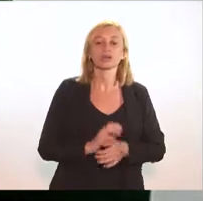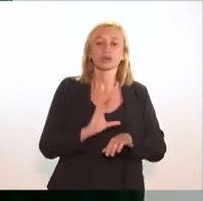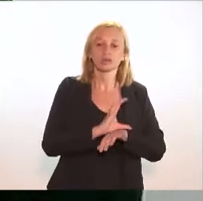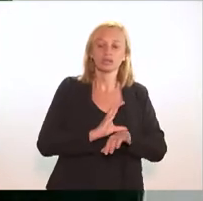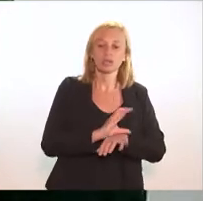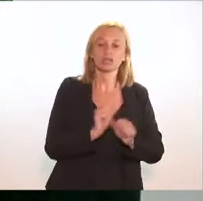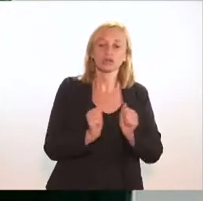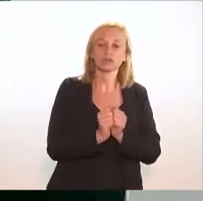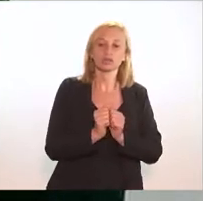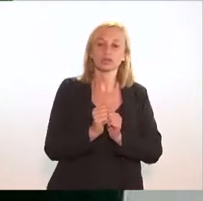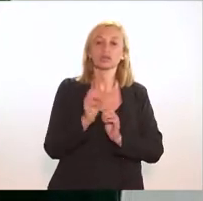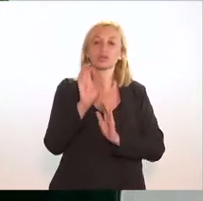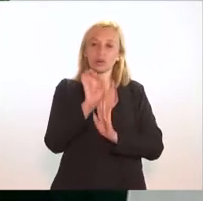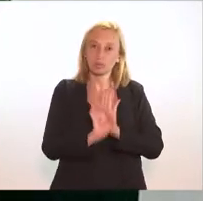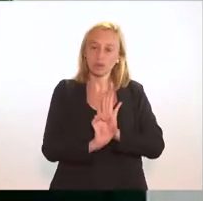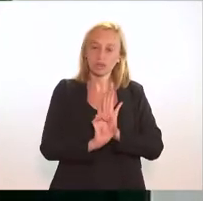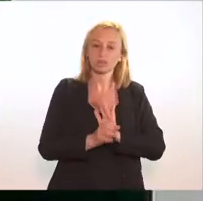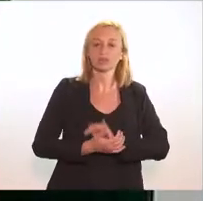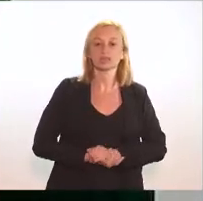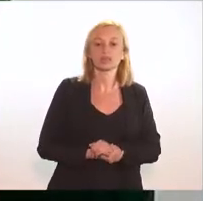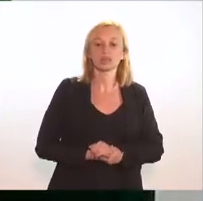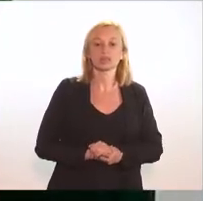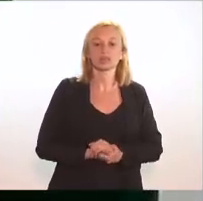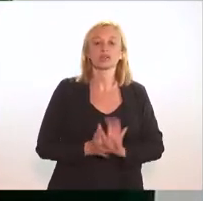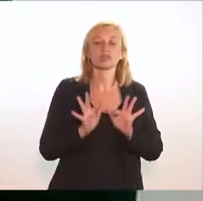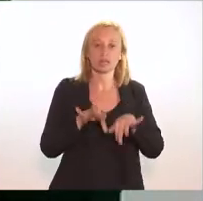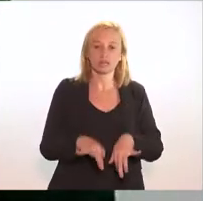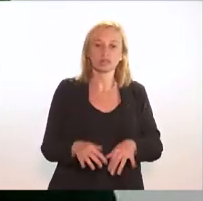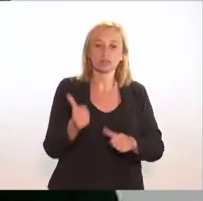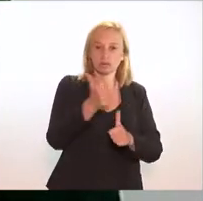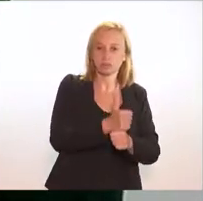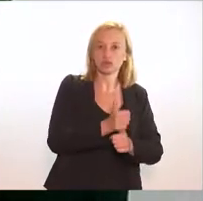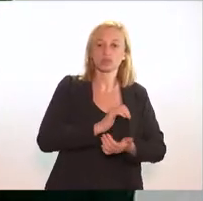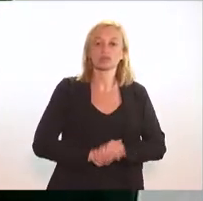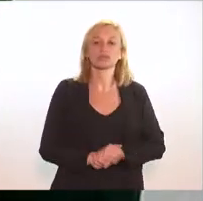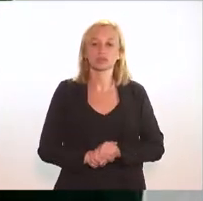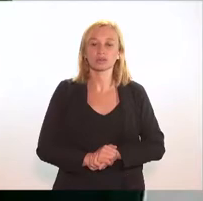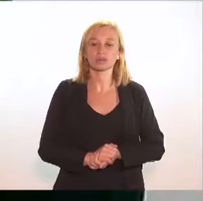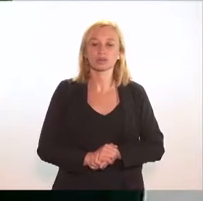constitucionalidade com emendas, concluindo por substitutivo.